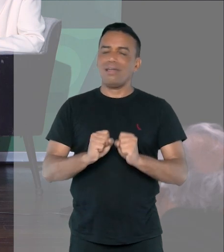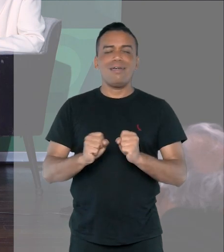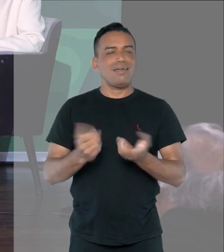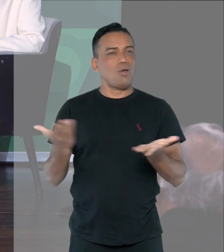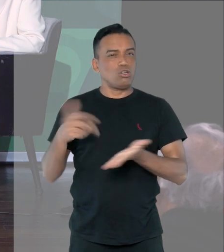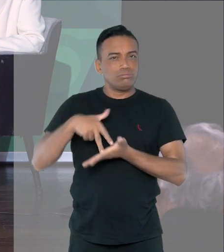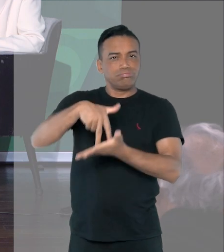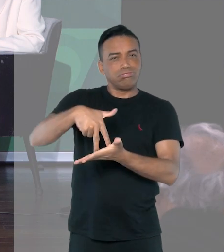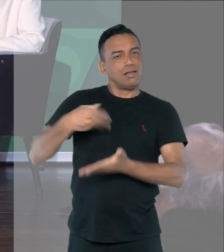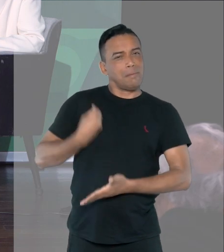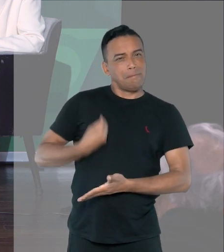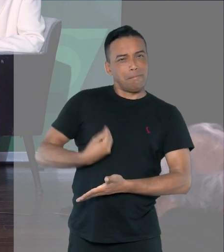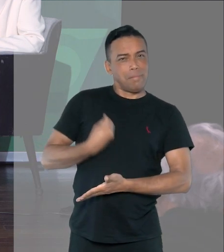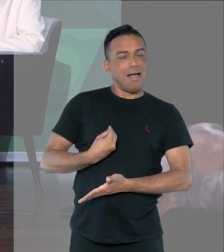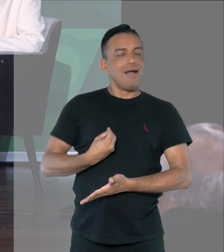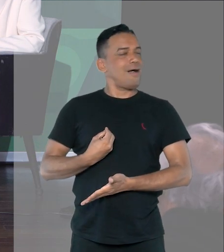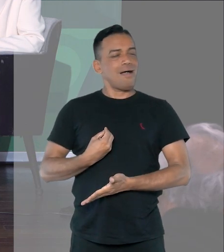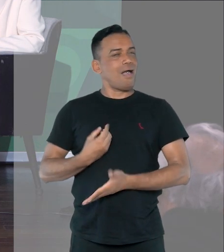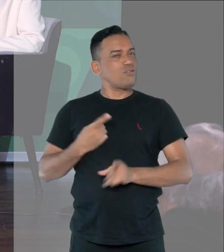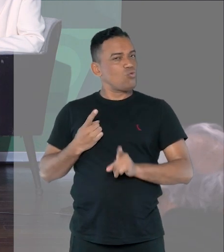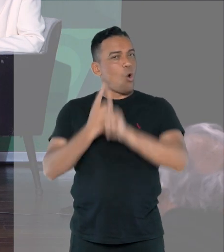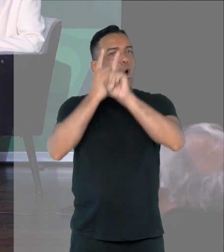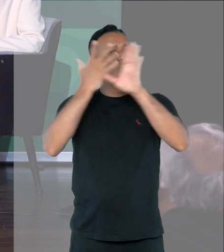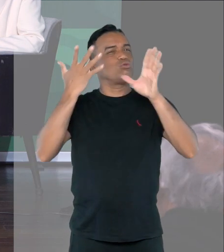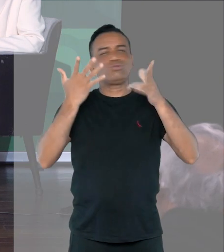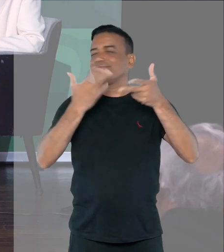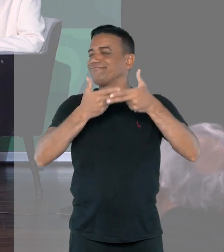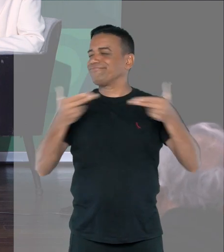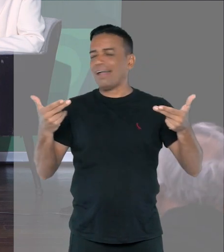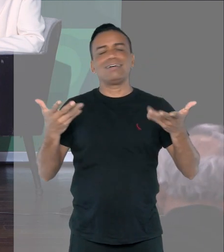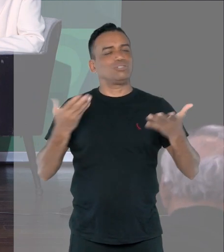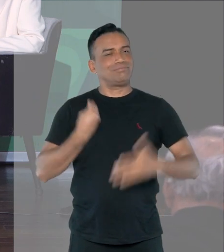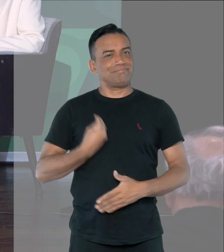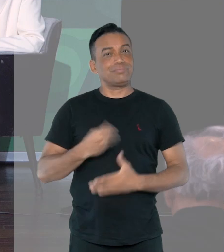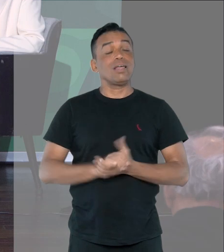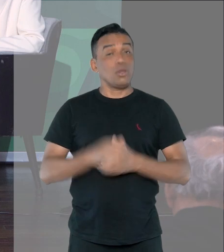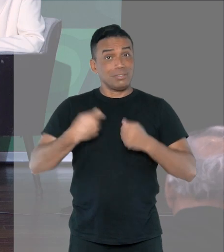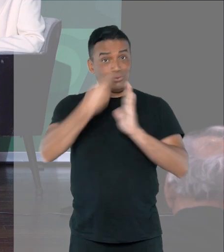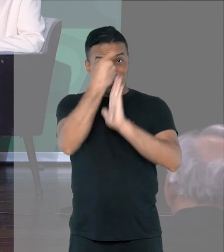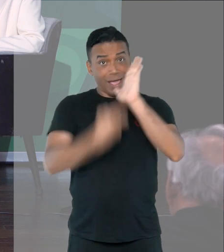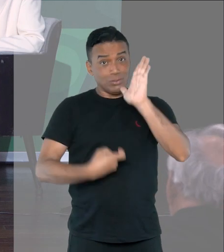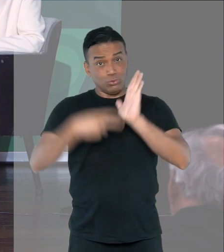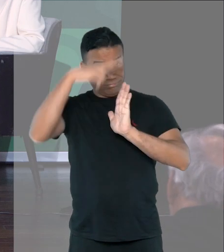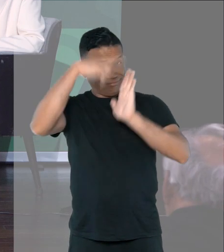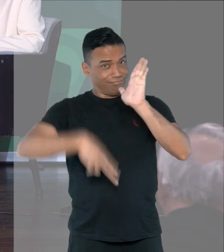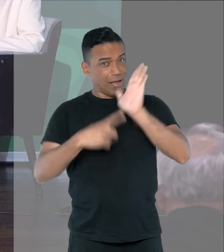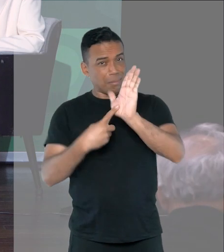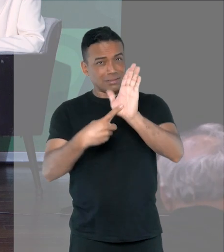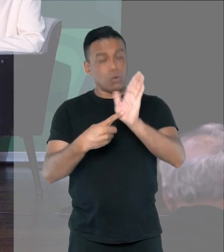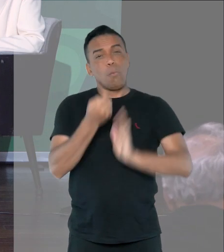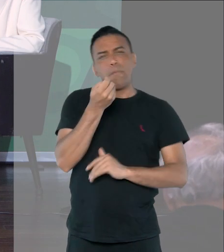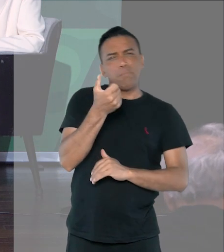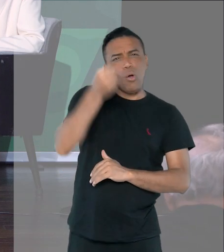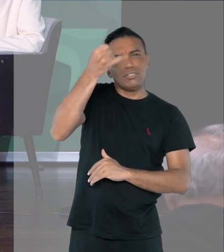participar desses encontros, né? E preciso só ler um texto aqui de apresentação, falar um pouco dos